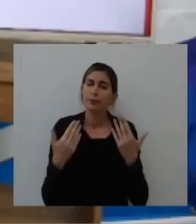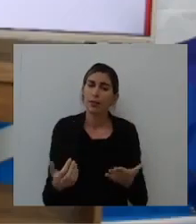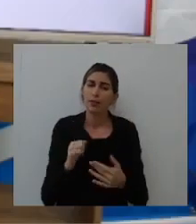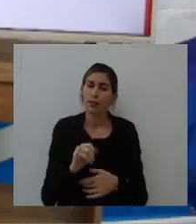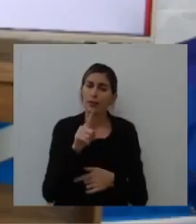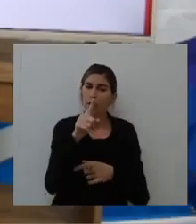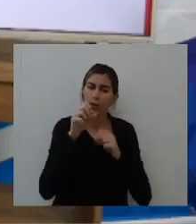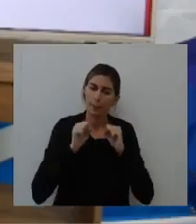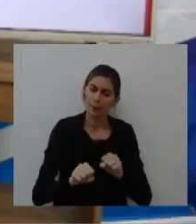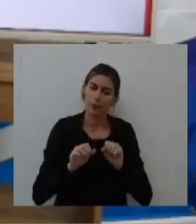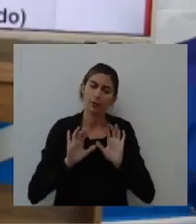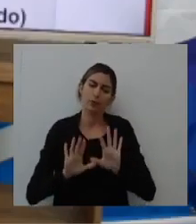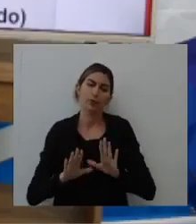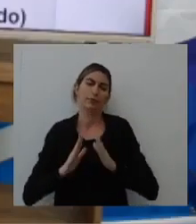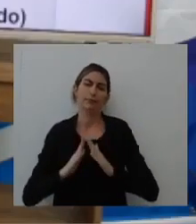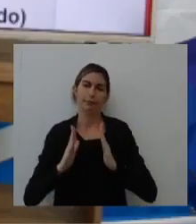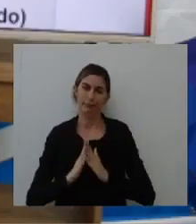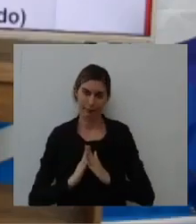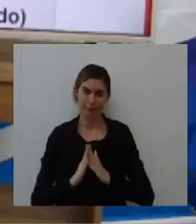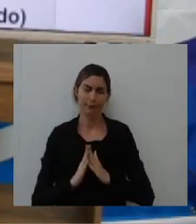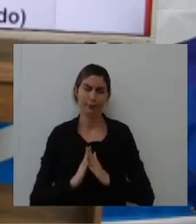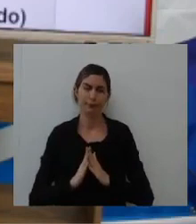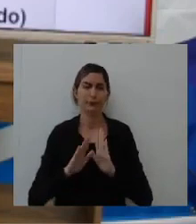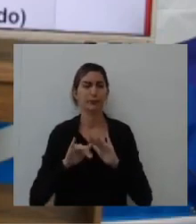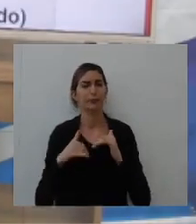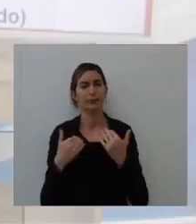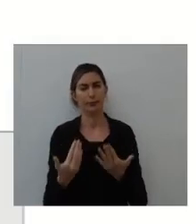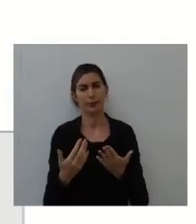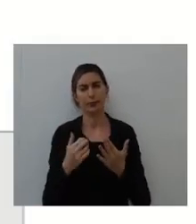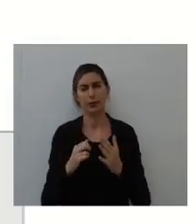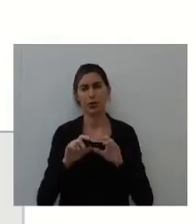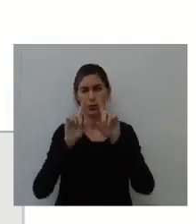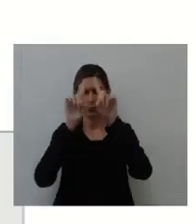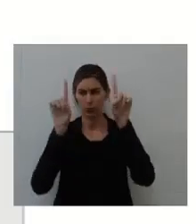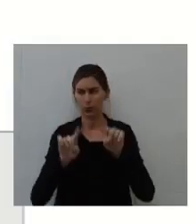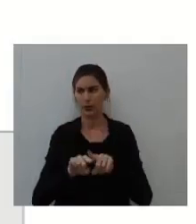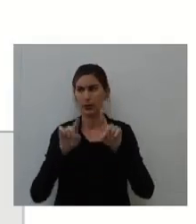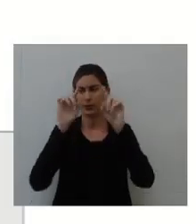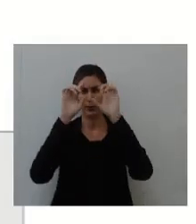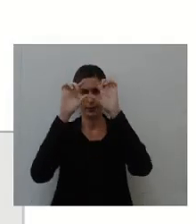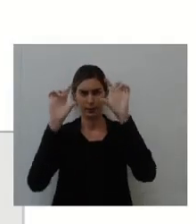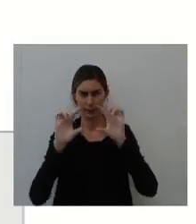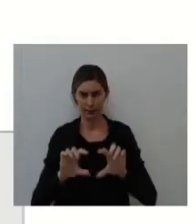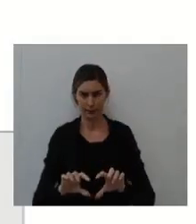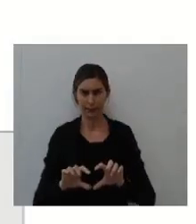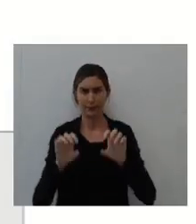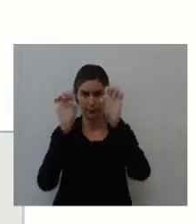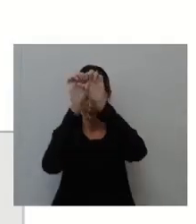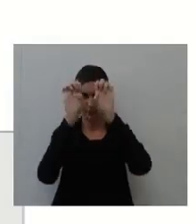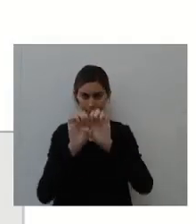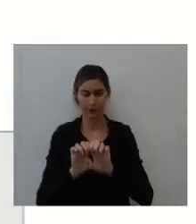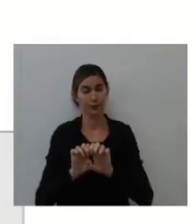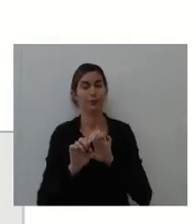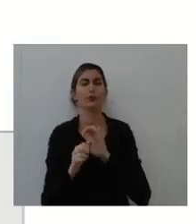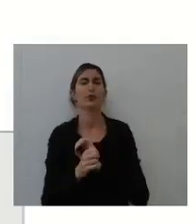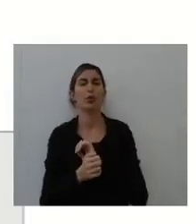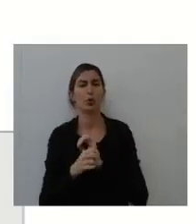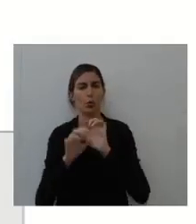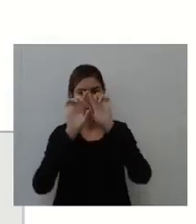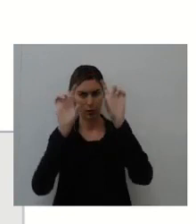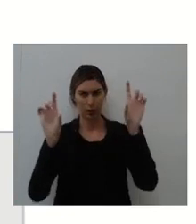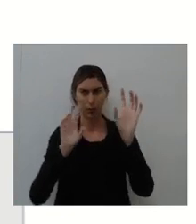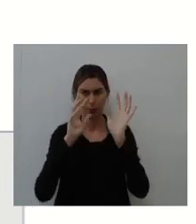você pode, fique em casa. Ou seja, o esqueminha ficou assim para o artigo de opinião. O